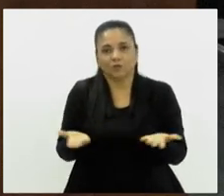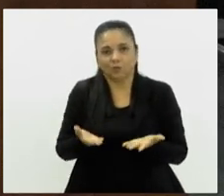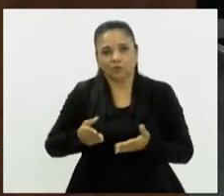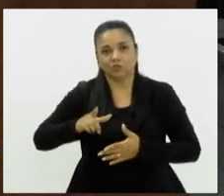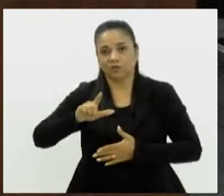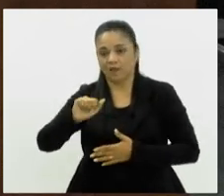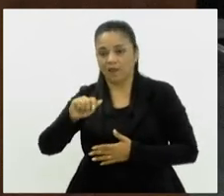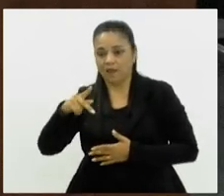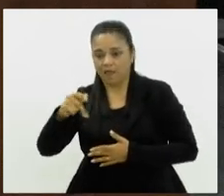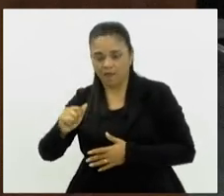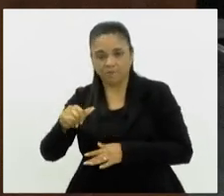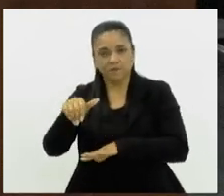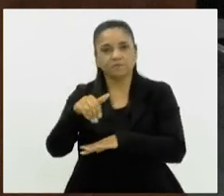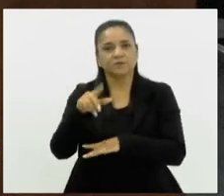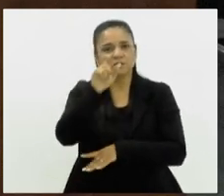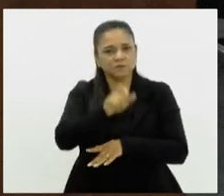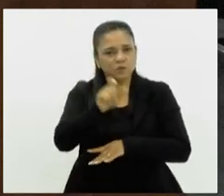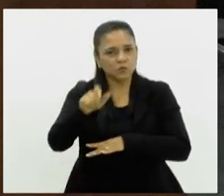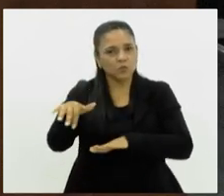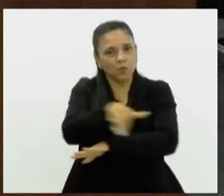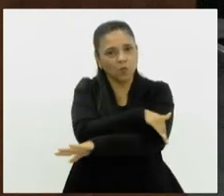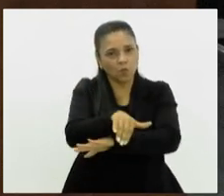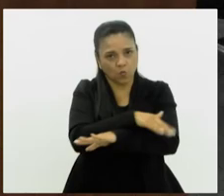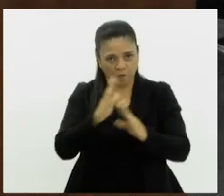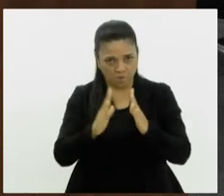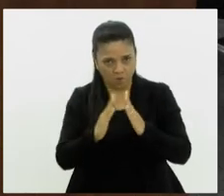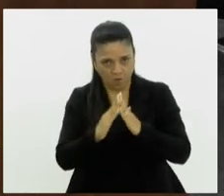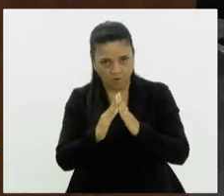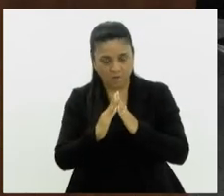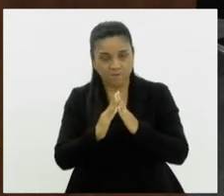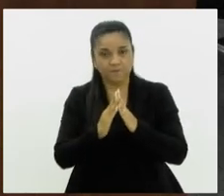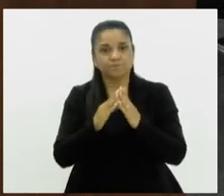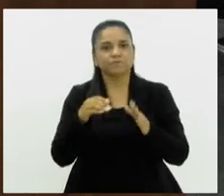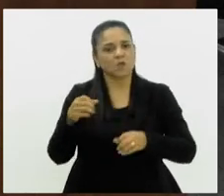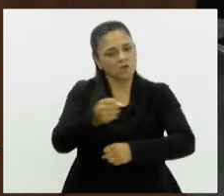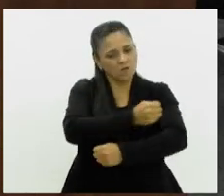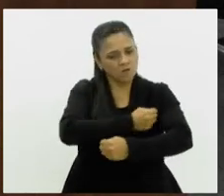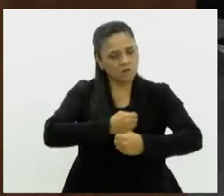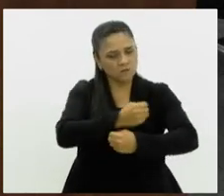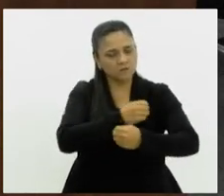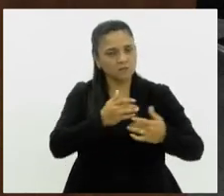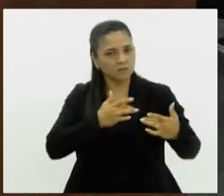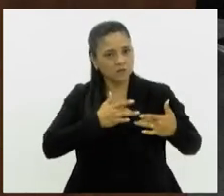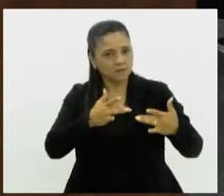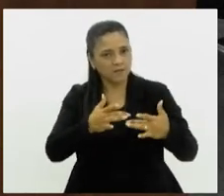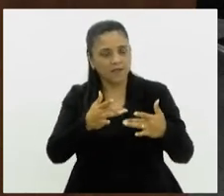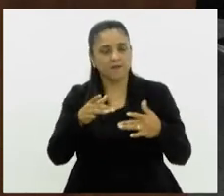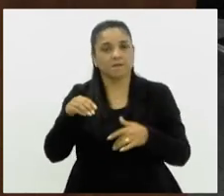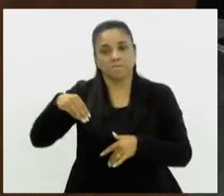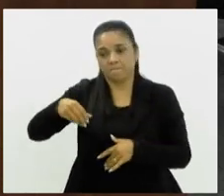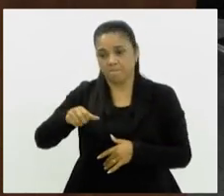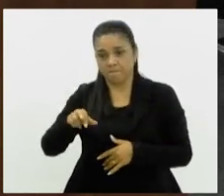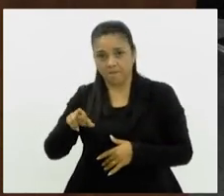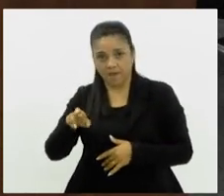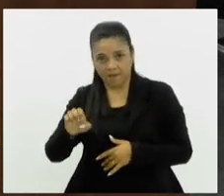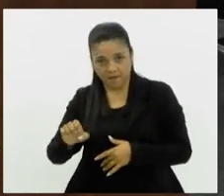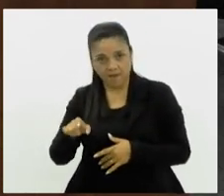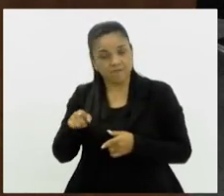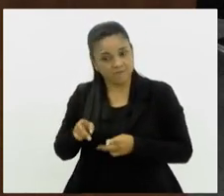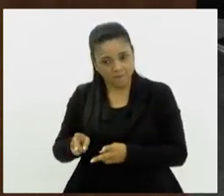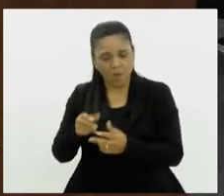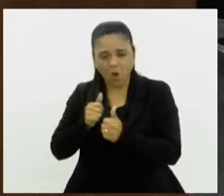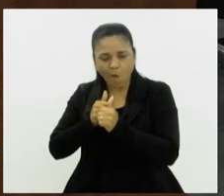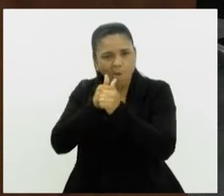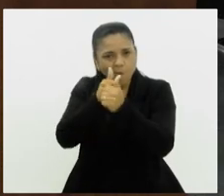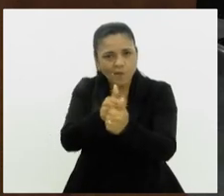Então, a gente sabe o quanto que isso é fundamental e importante, para além da Cozinha Solidária da Maré, que é uma cozinha que eu acompanhei desde a